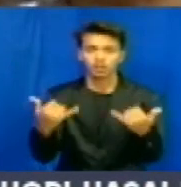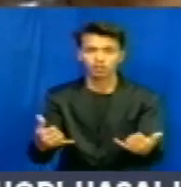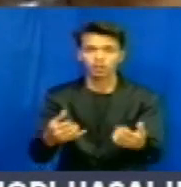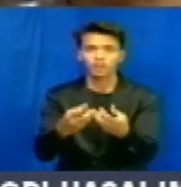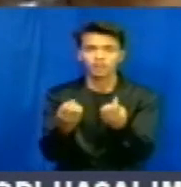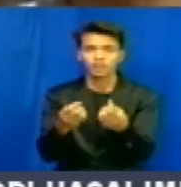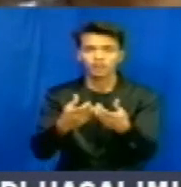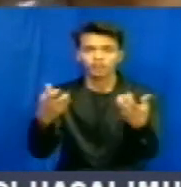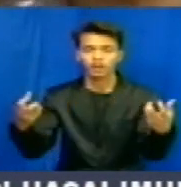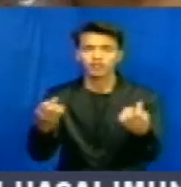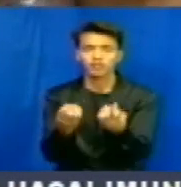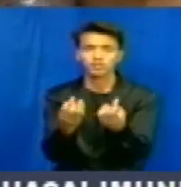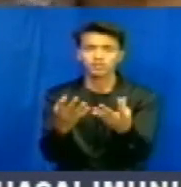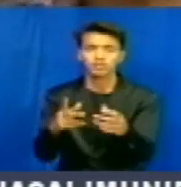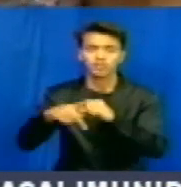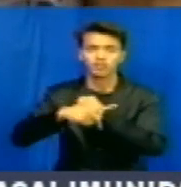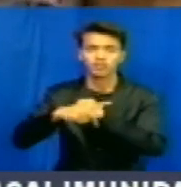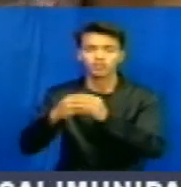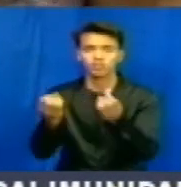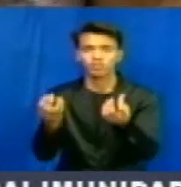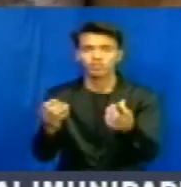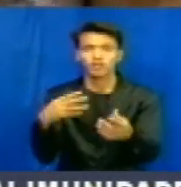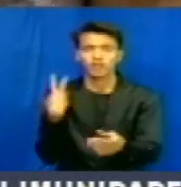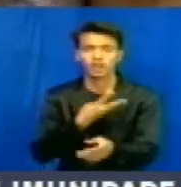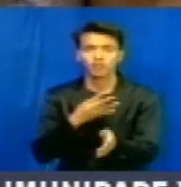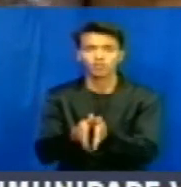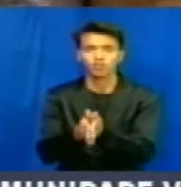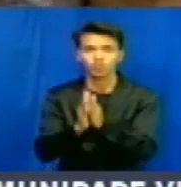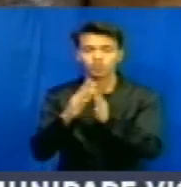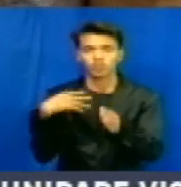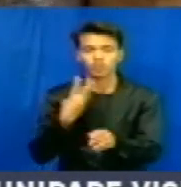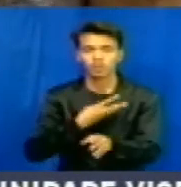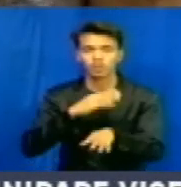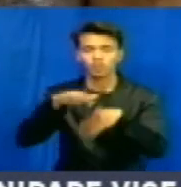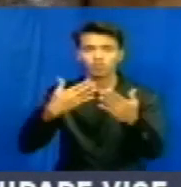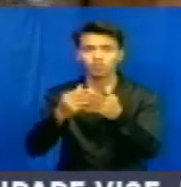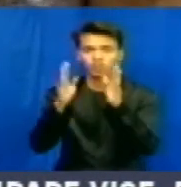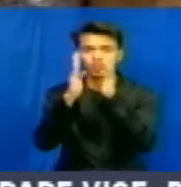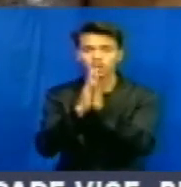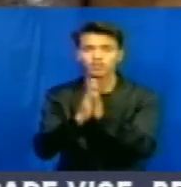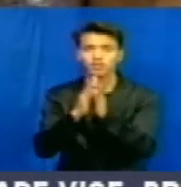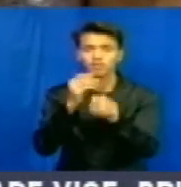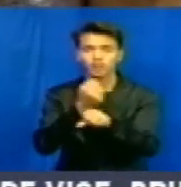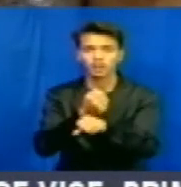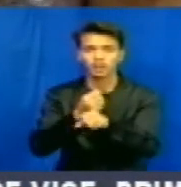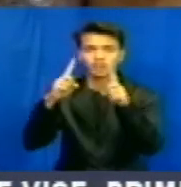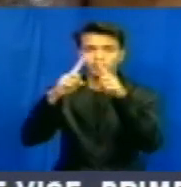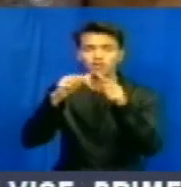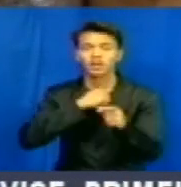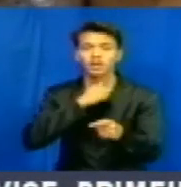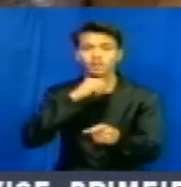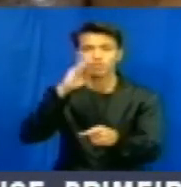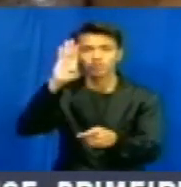e a organização que a partido político eu em Sira, a mi russo, a Itahoto, reza macas, ba Mubelo, ou família Sira,